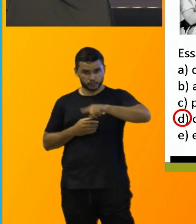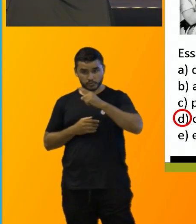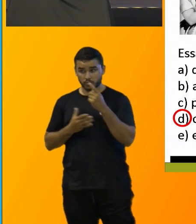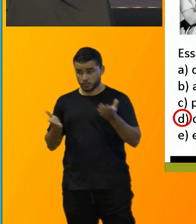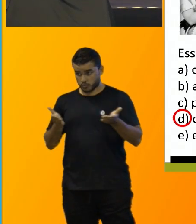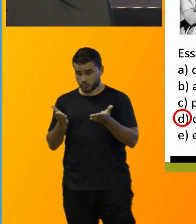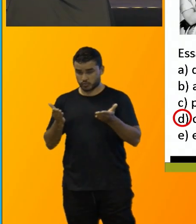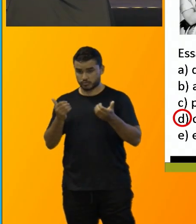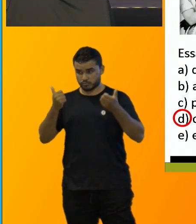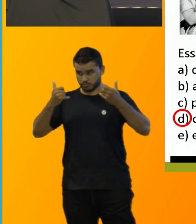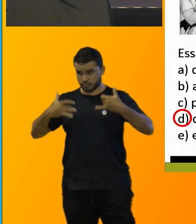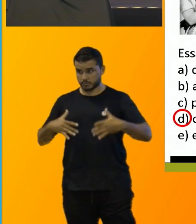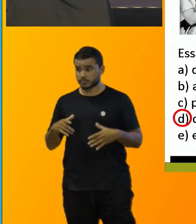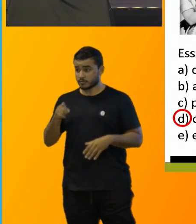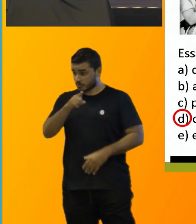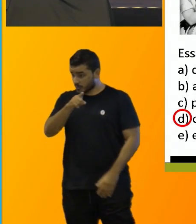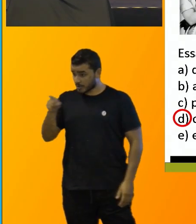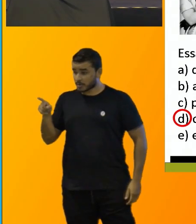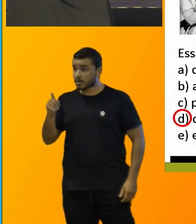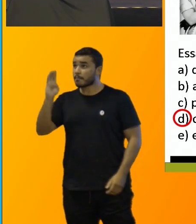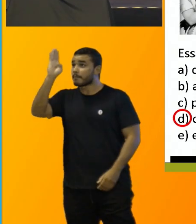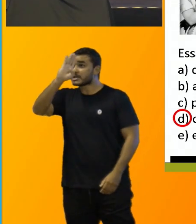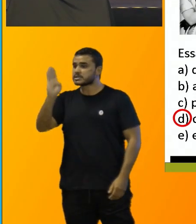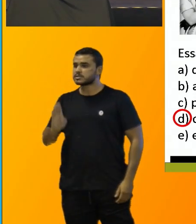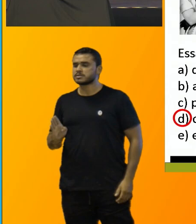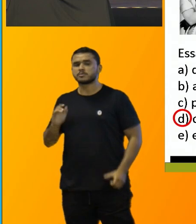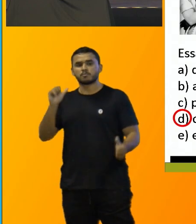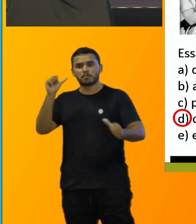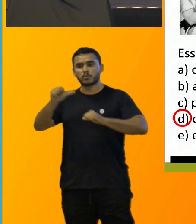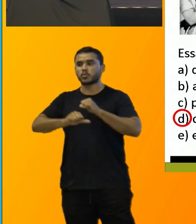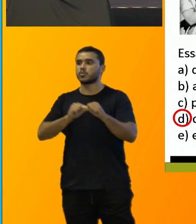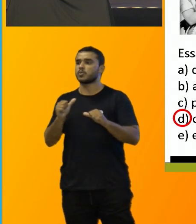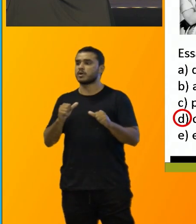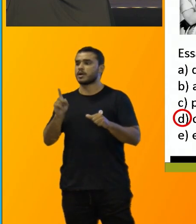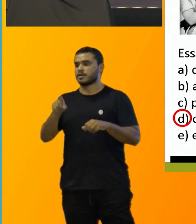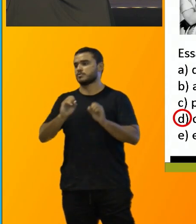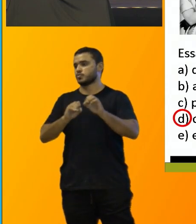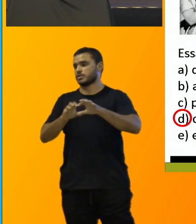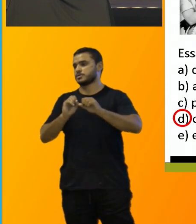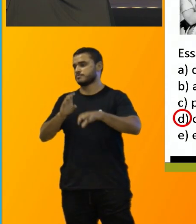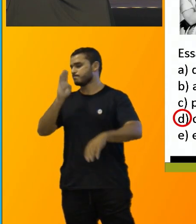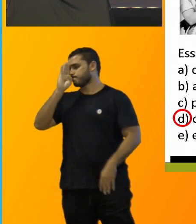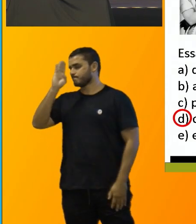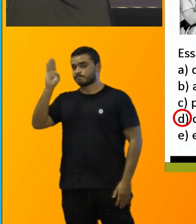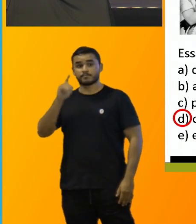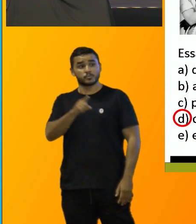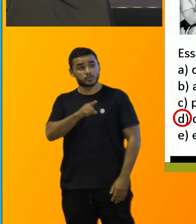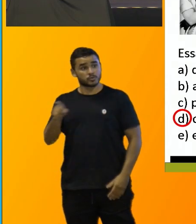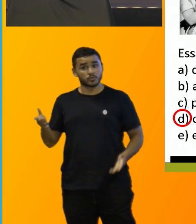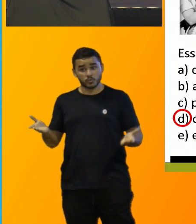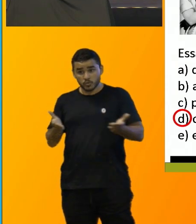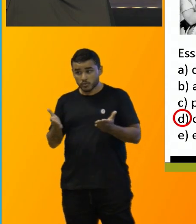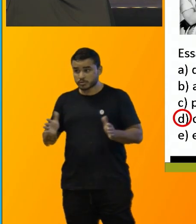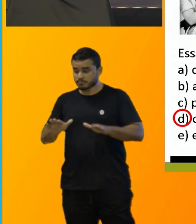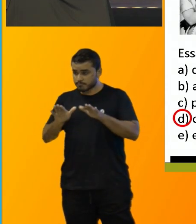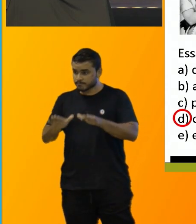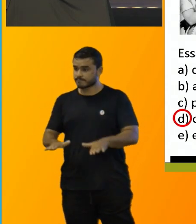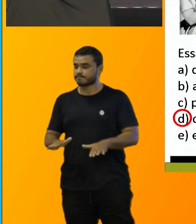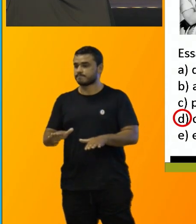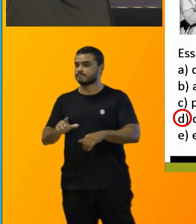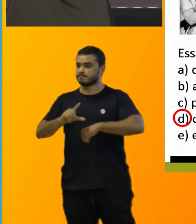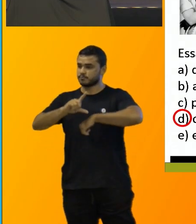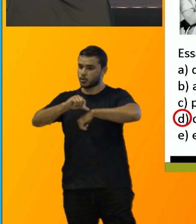qual se transforma um país a partir do indivíduo, é educação. Hoje vocês fizeram a escolha certa em estar